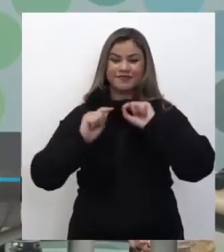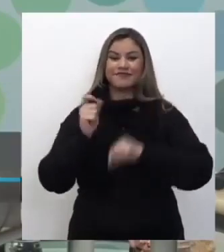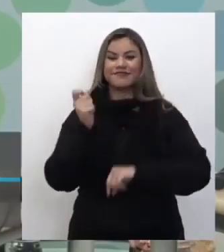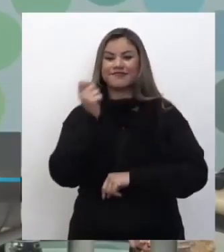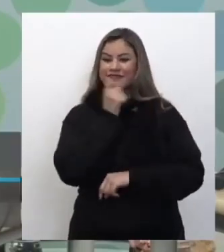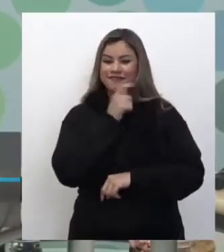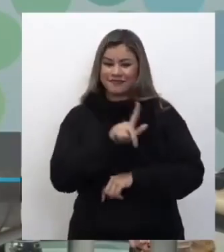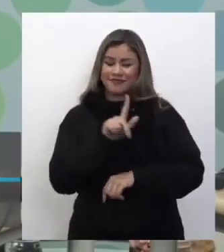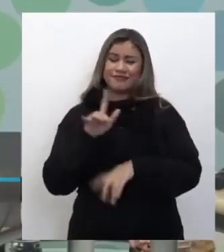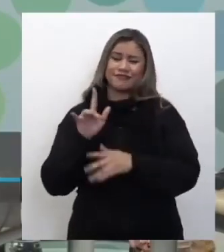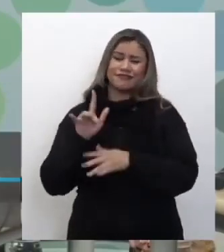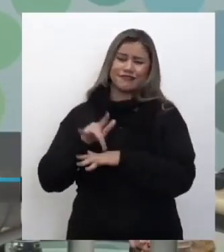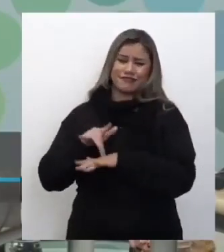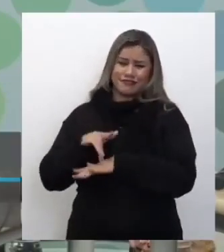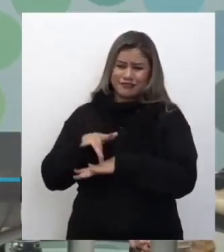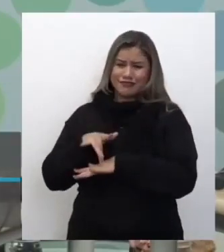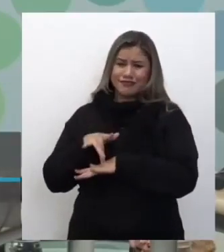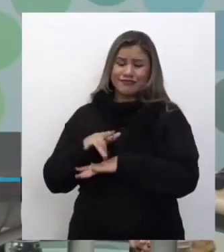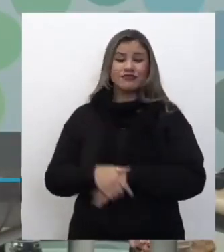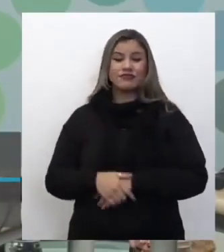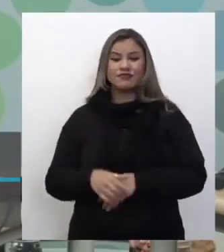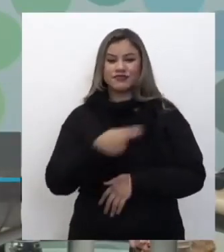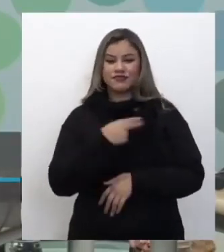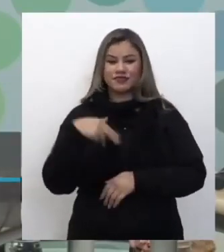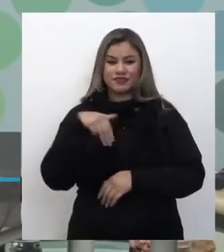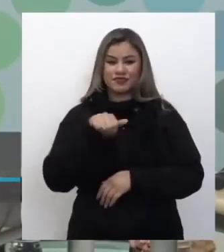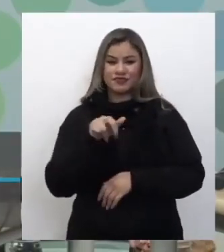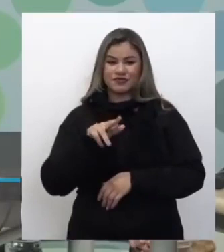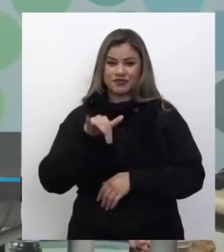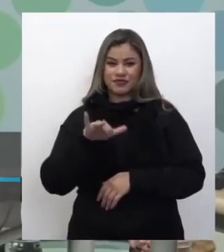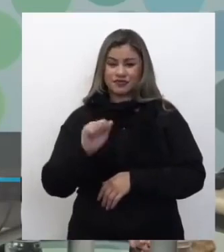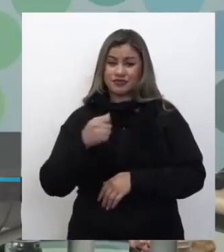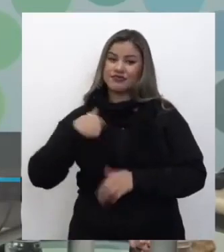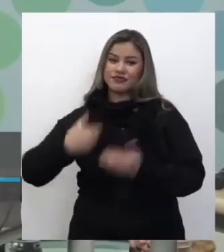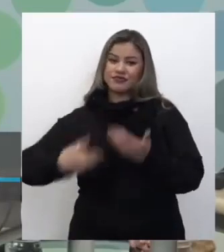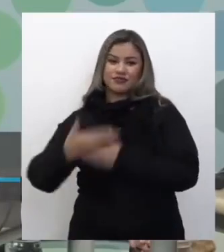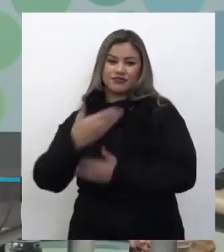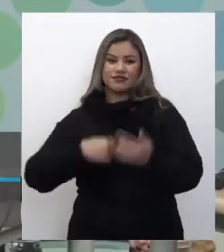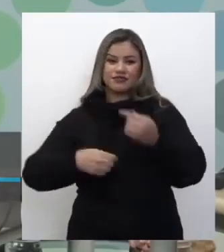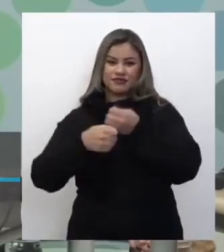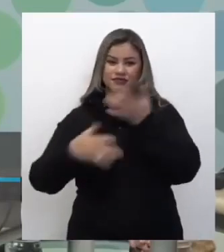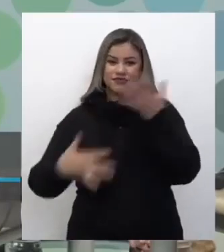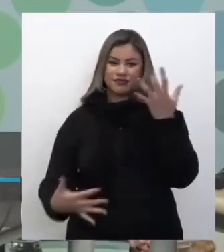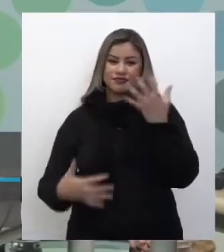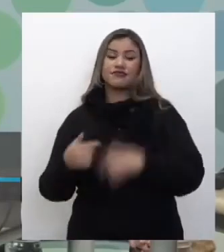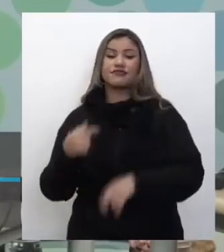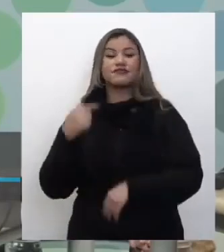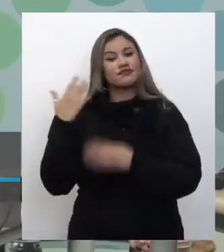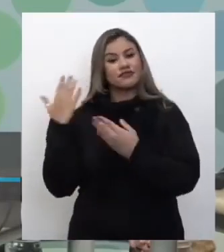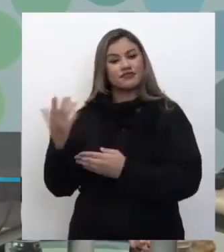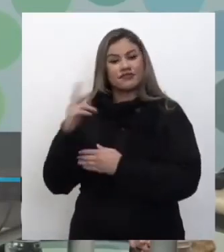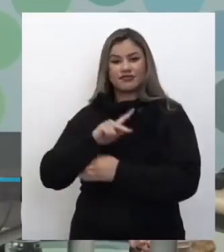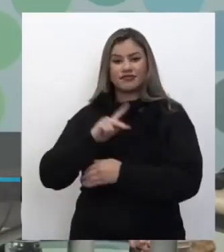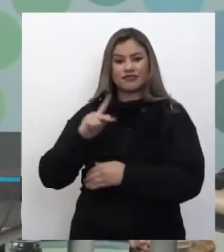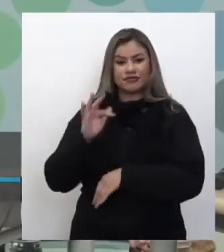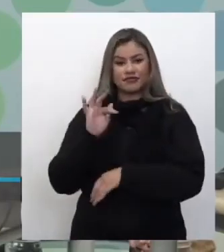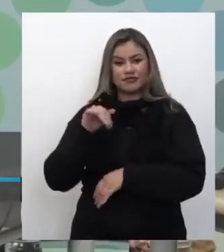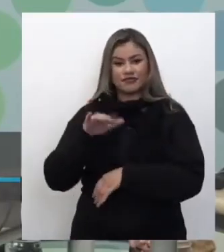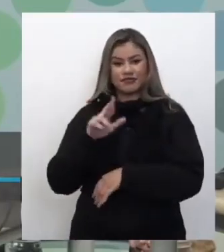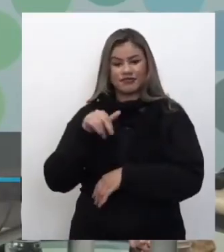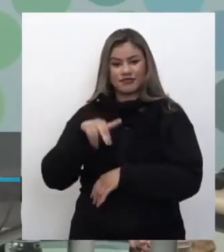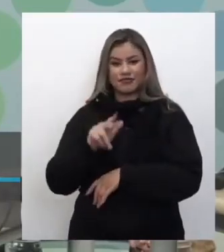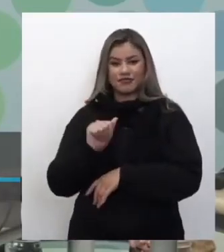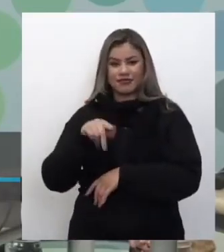e a farsa. Eu sou a professora Márcia, estarei fazendo a interação com vocês através do chat e apresento a vocês a professora que irá ministrar a